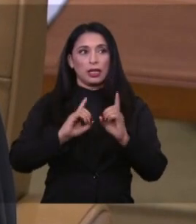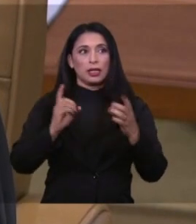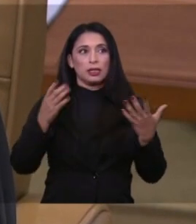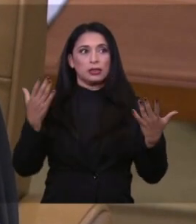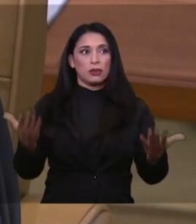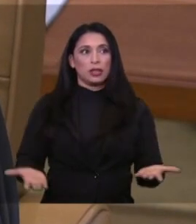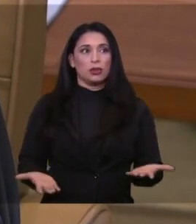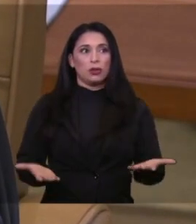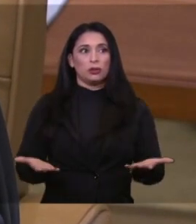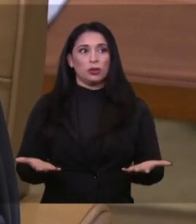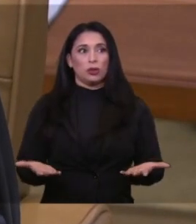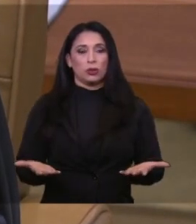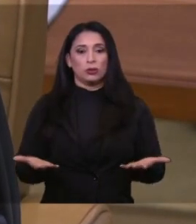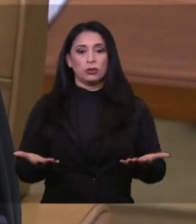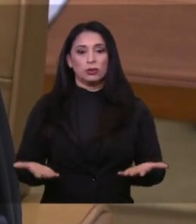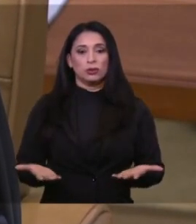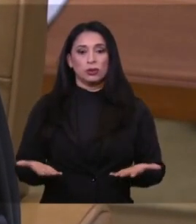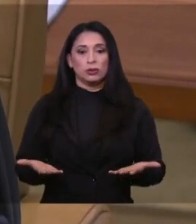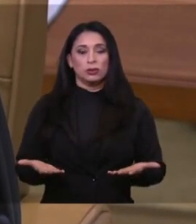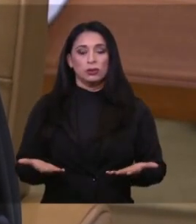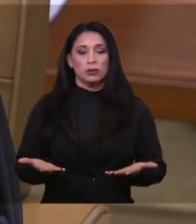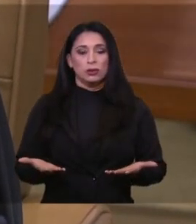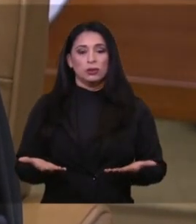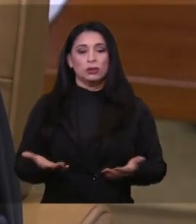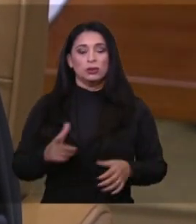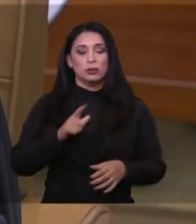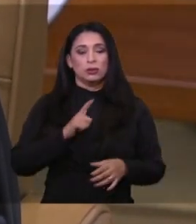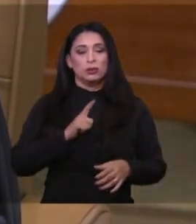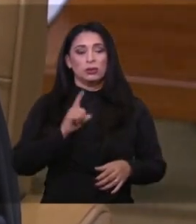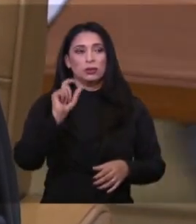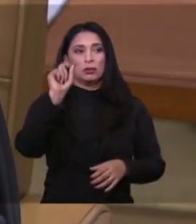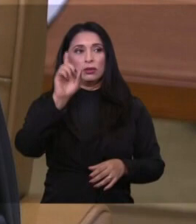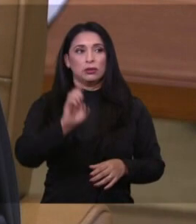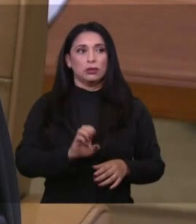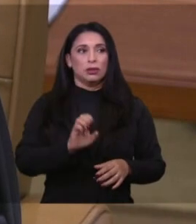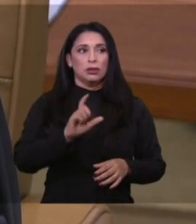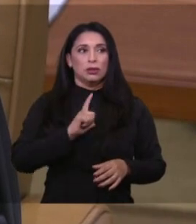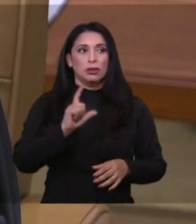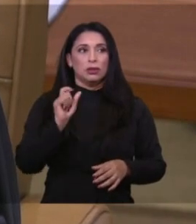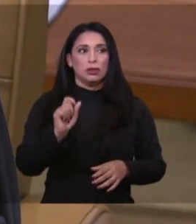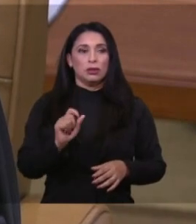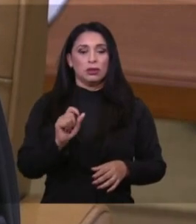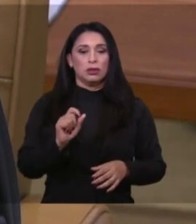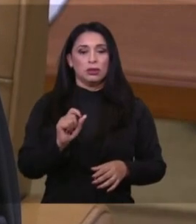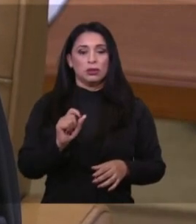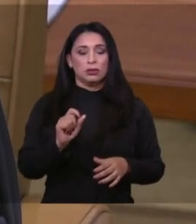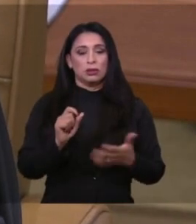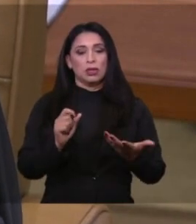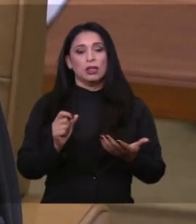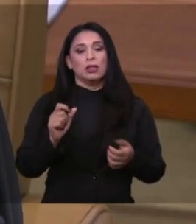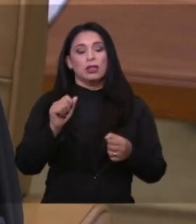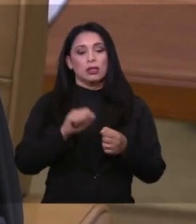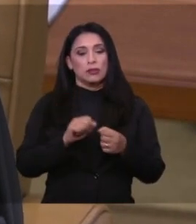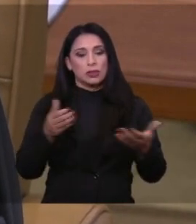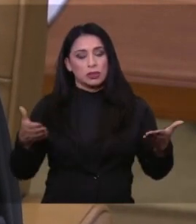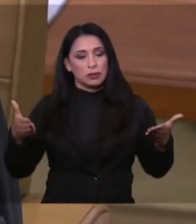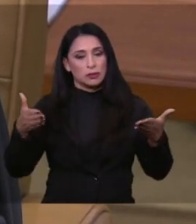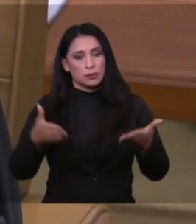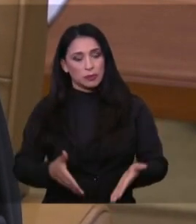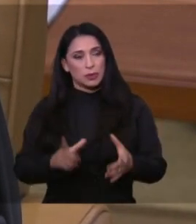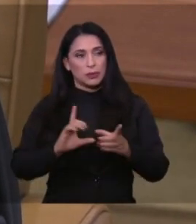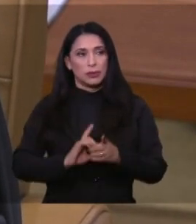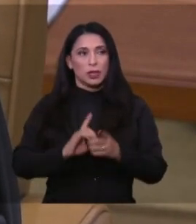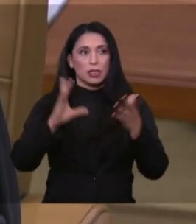como Vossa Excelência vem de fazer agora, em qualquer Estado de Direito, são sempre bem-vindos e fazem parte da